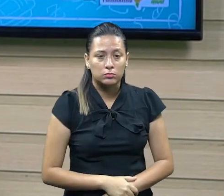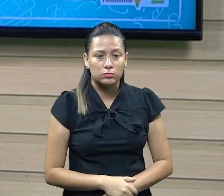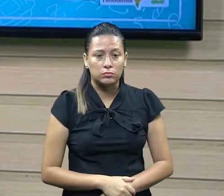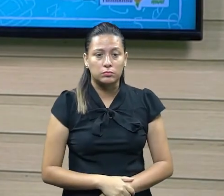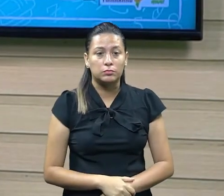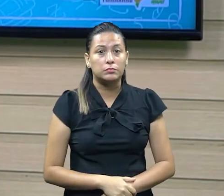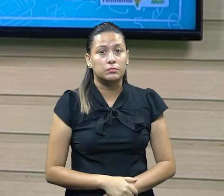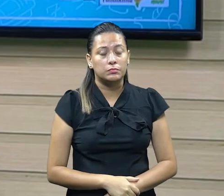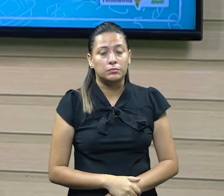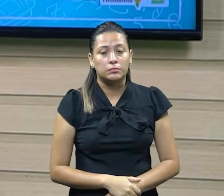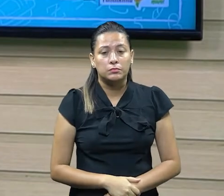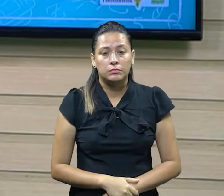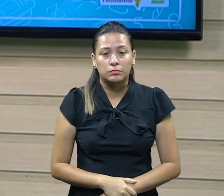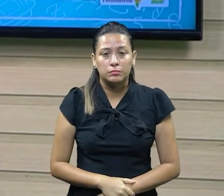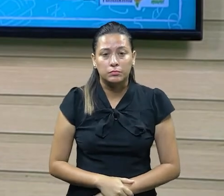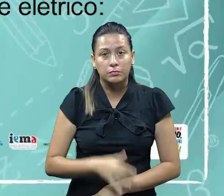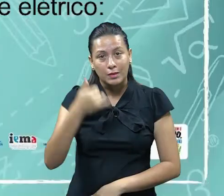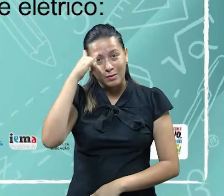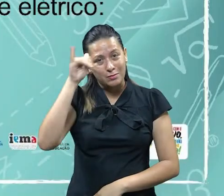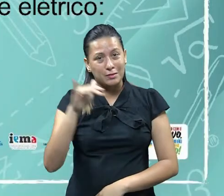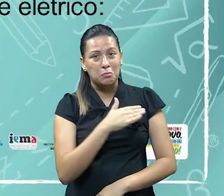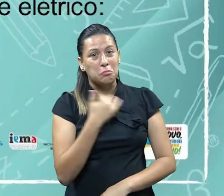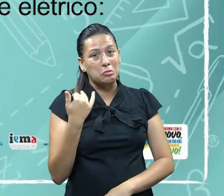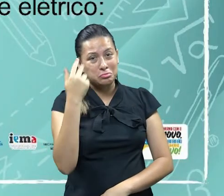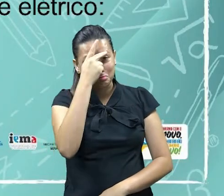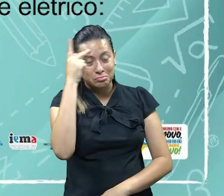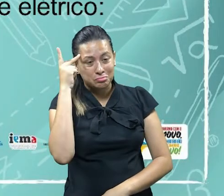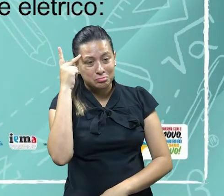a diferença entre a vida e a morte de alguém.